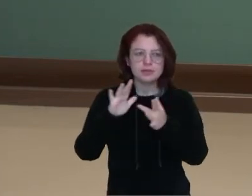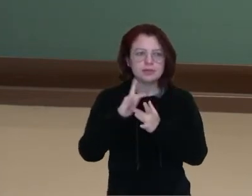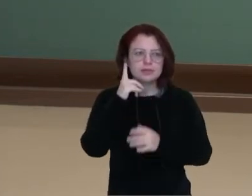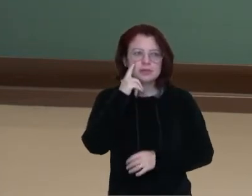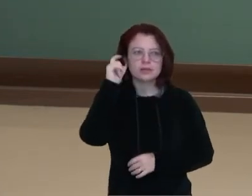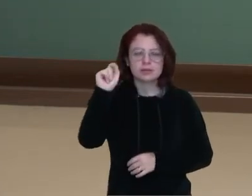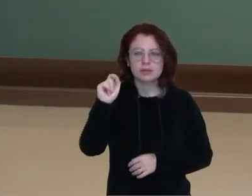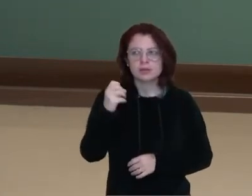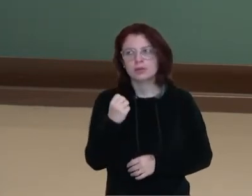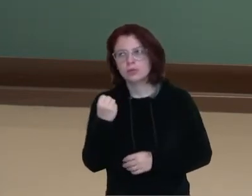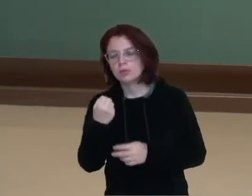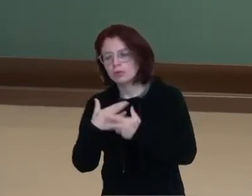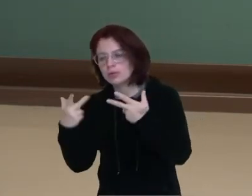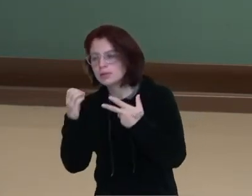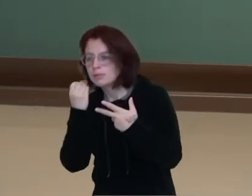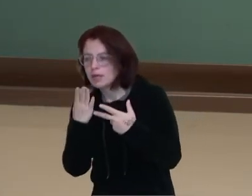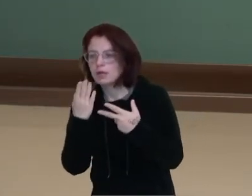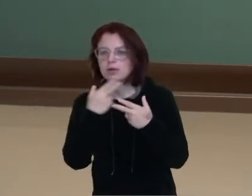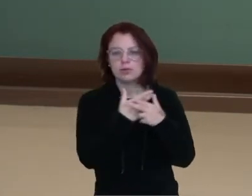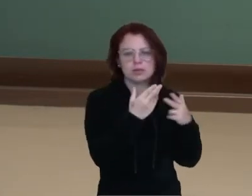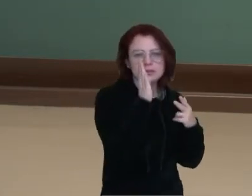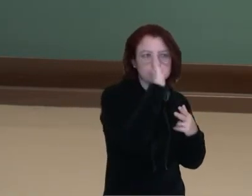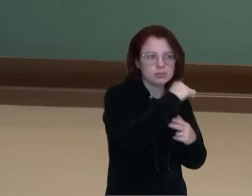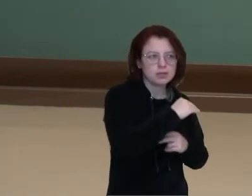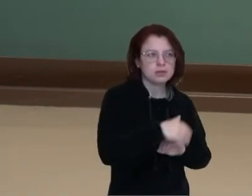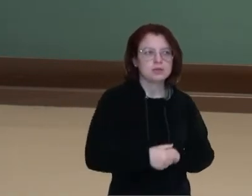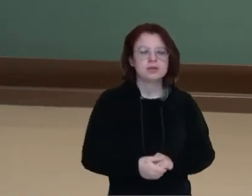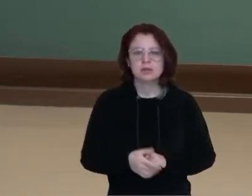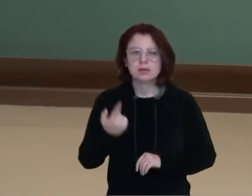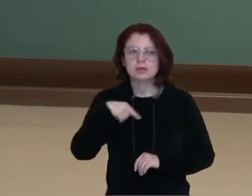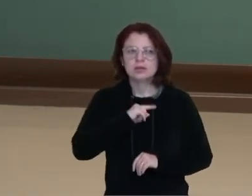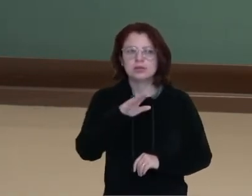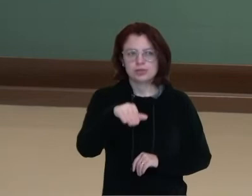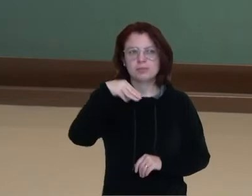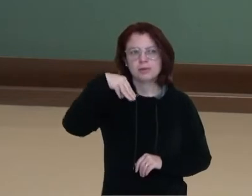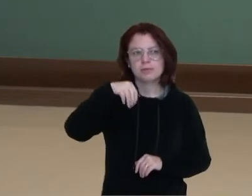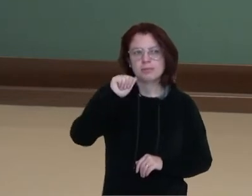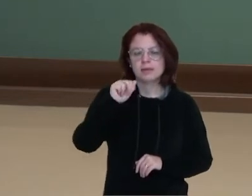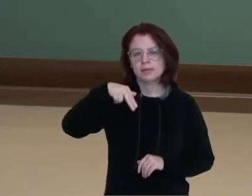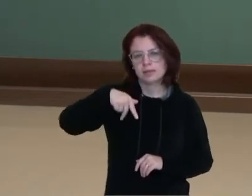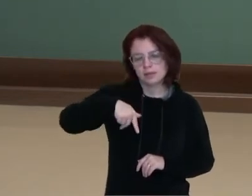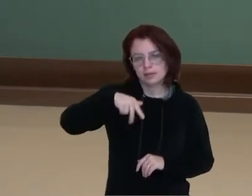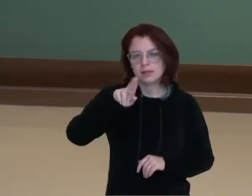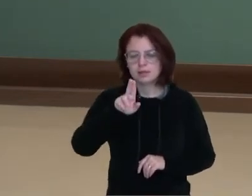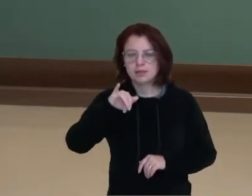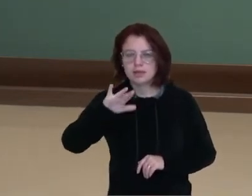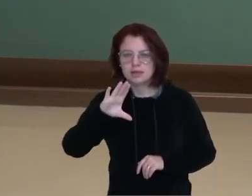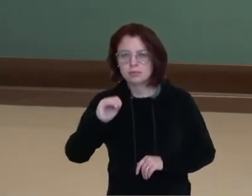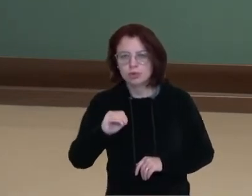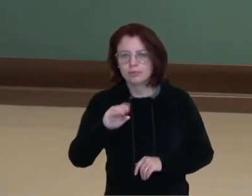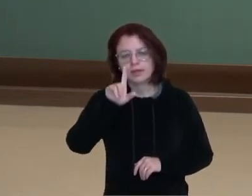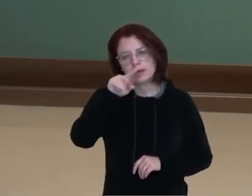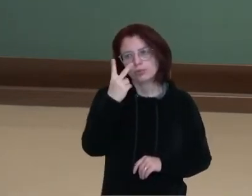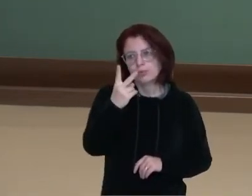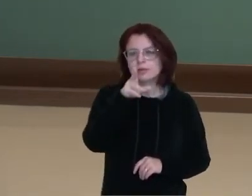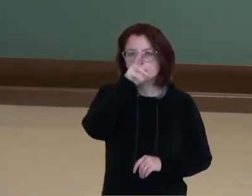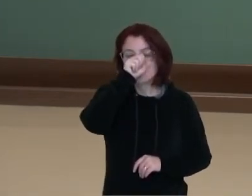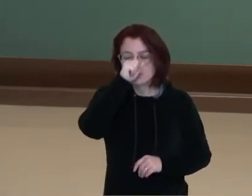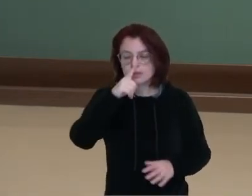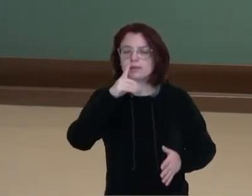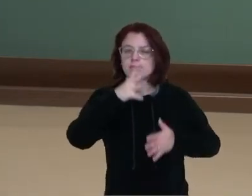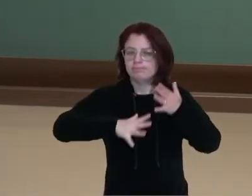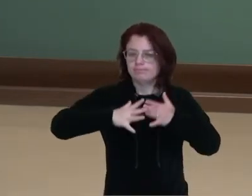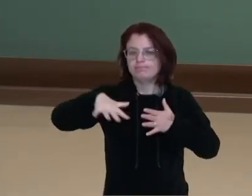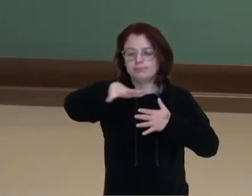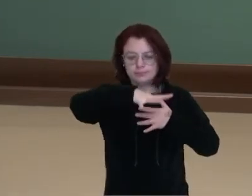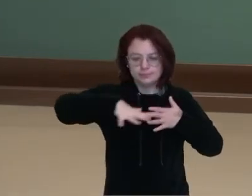de poder do bem, o poder do mal, que a gente chama de maniqueísmo. Né? Duas forças opostas, interferindo inclusive no